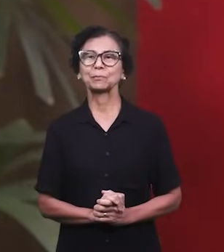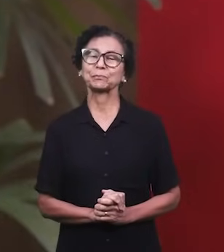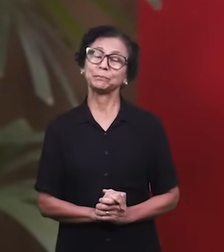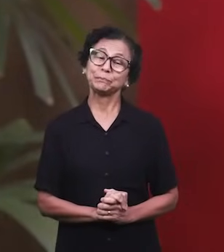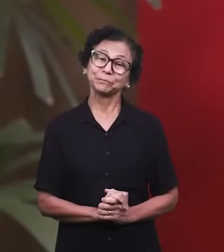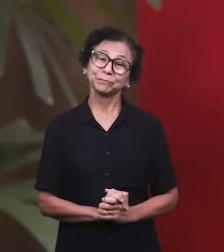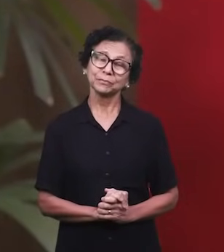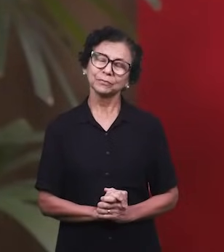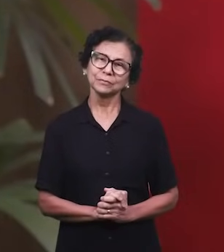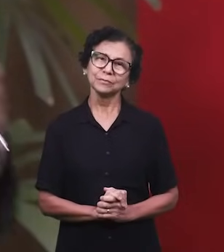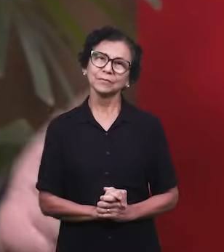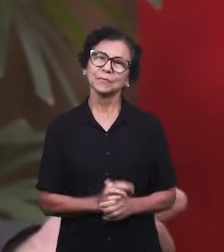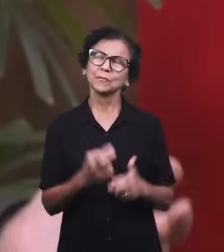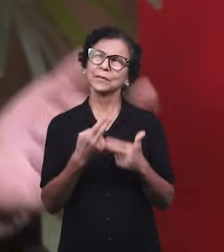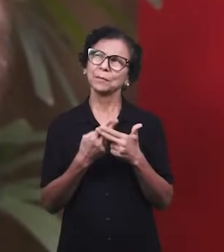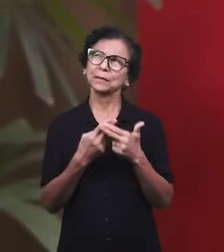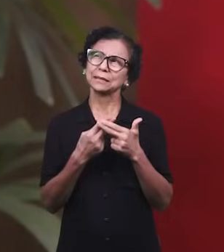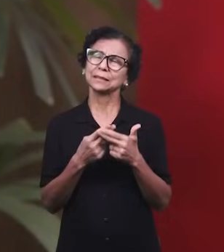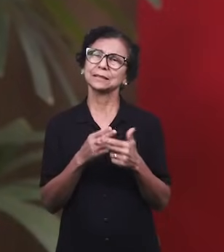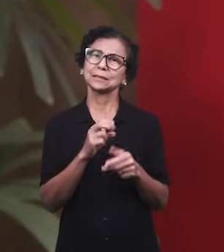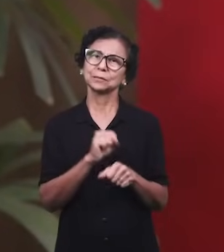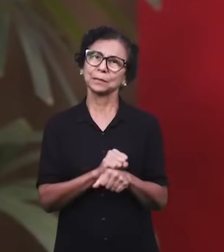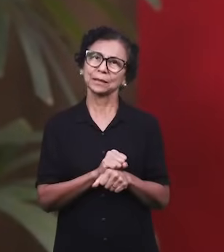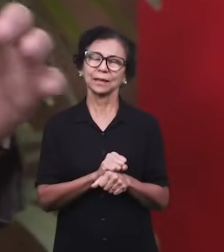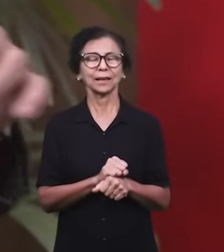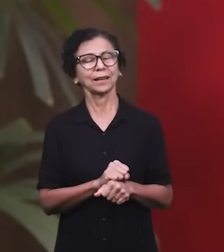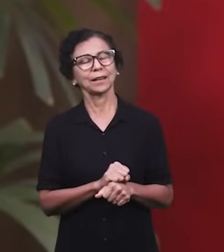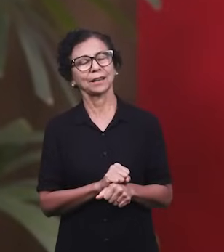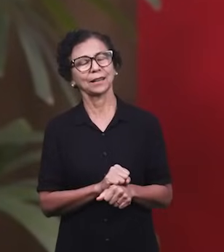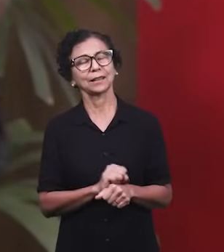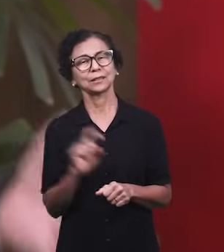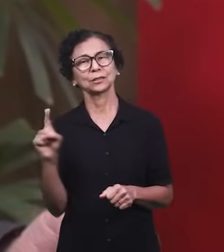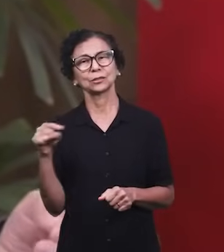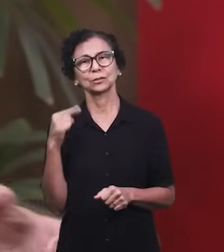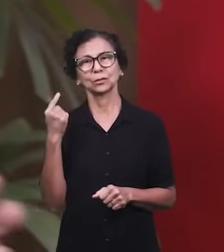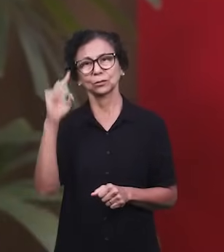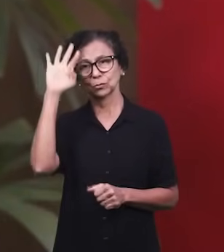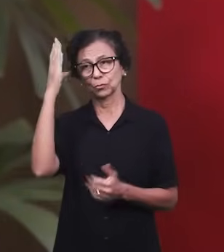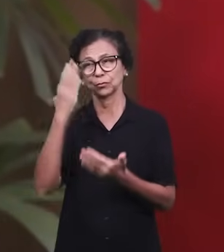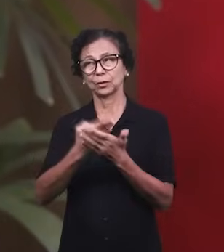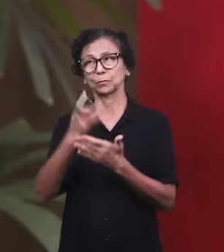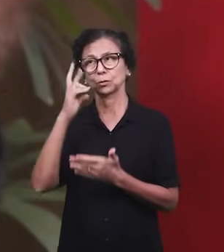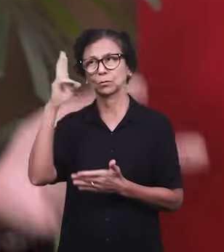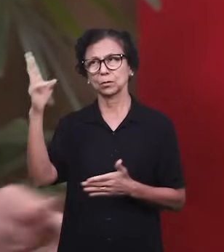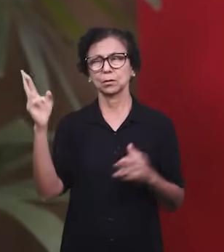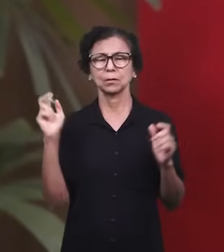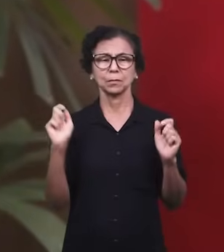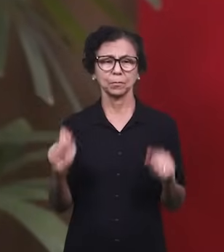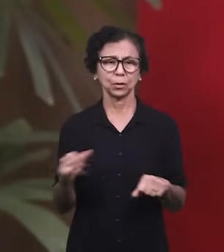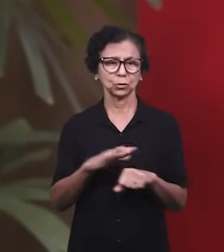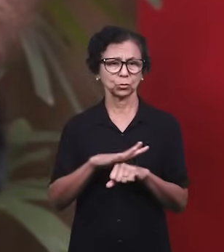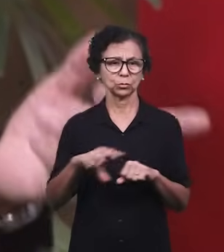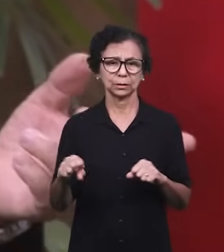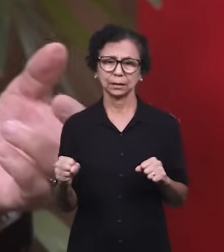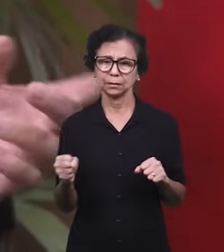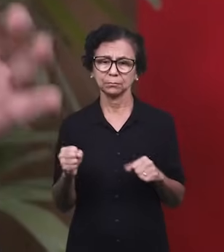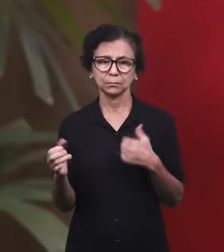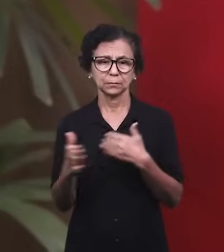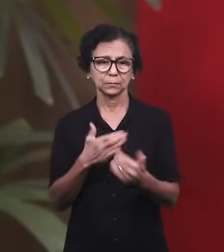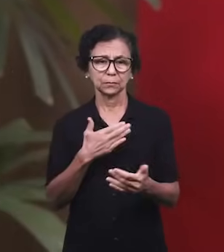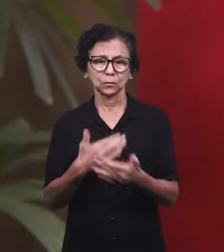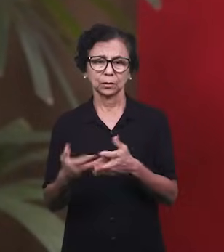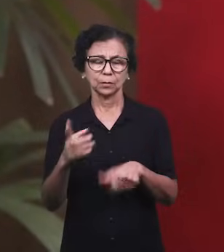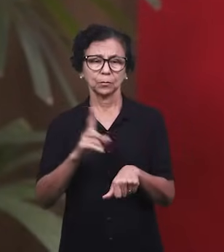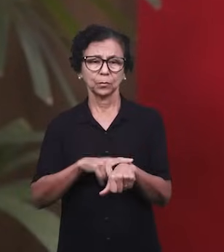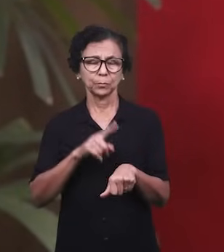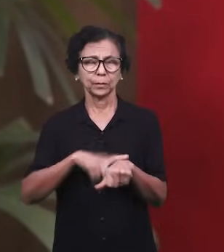esperança é no Senhor. E como nós esperamos no Senhor, o Senhor pode curar imediatamente, o Senhor pode curar hoje à noite, o Senhor pode curar amanhã cedo, o